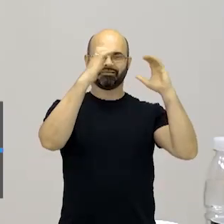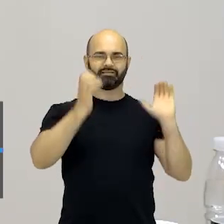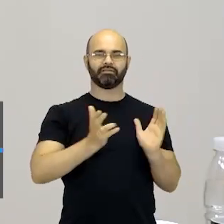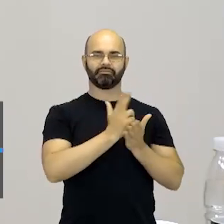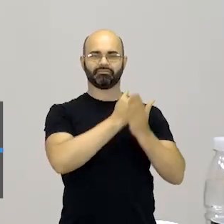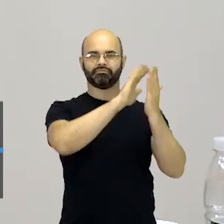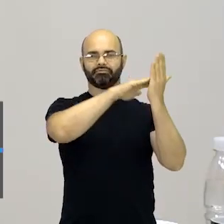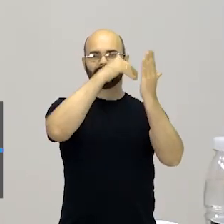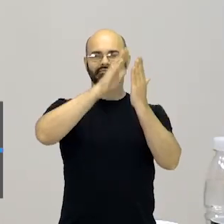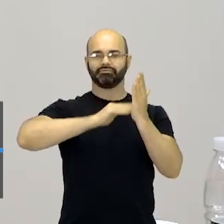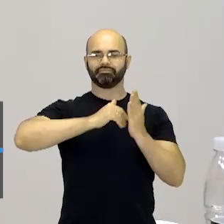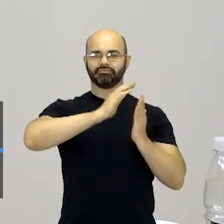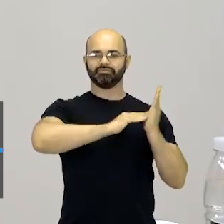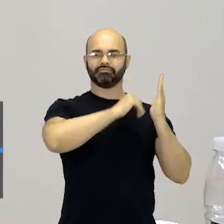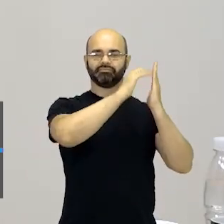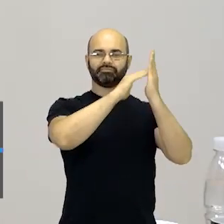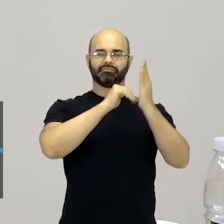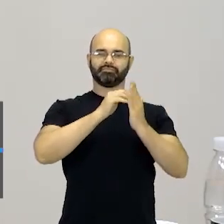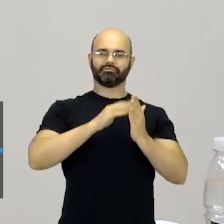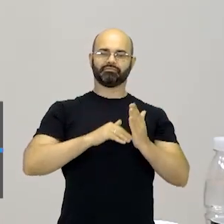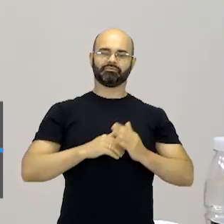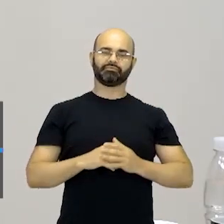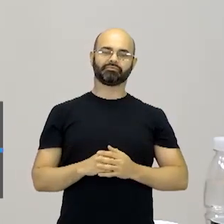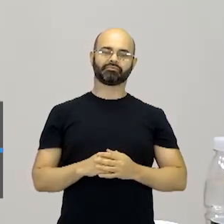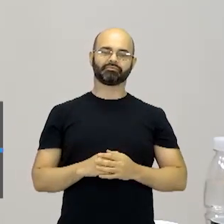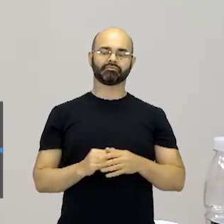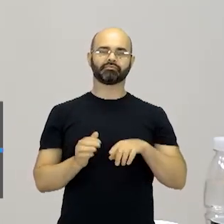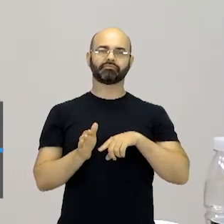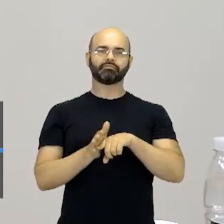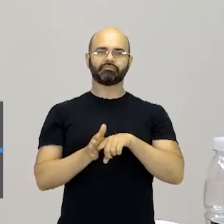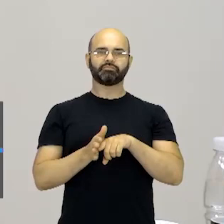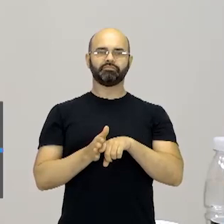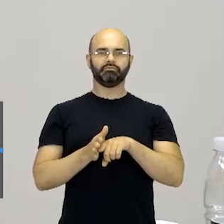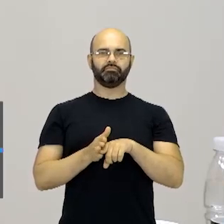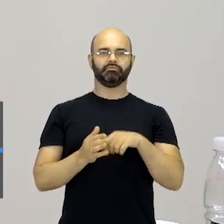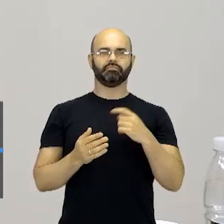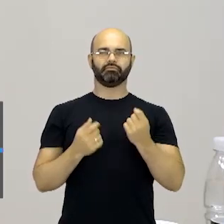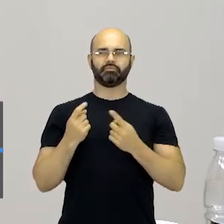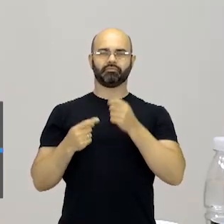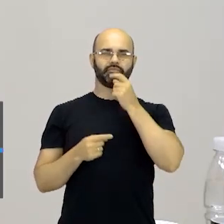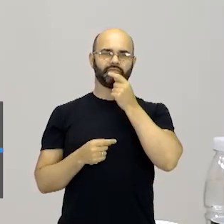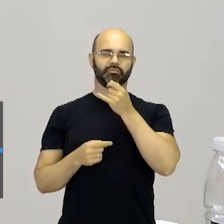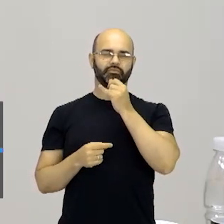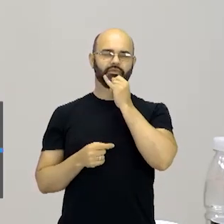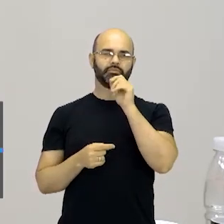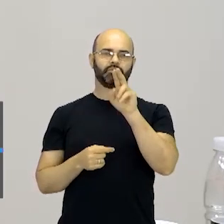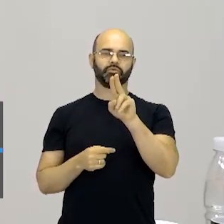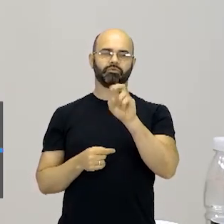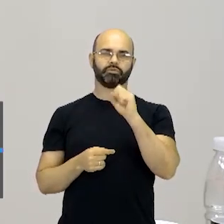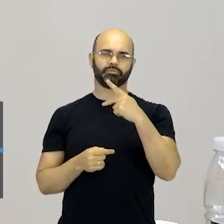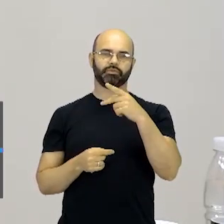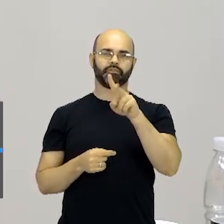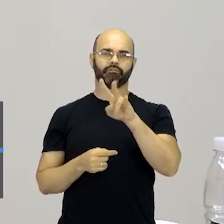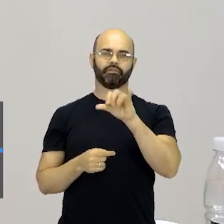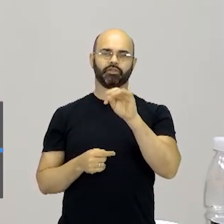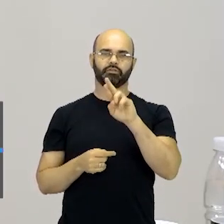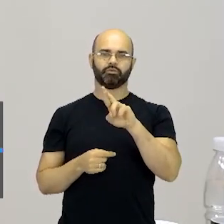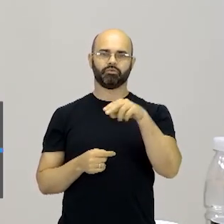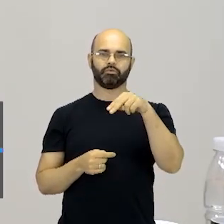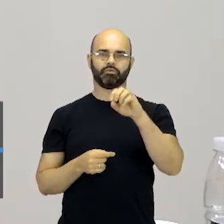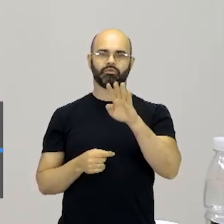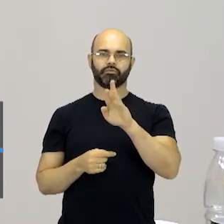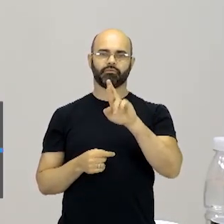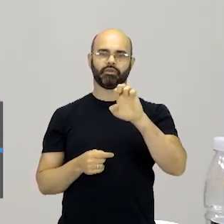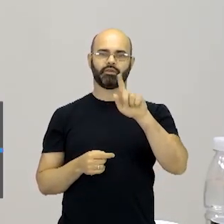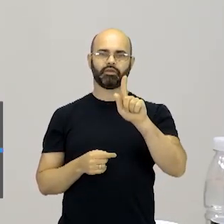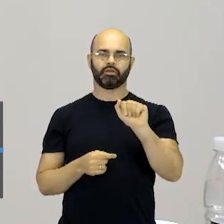E essas pinturas aí, alguns pesquisadores, até um da USP, no caso o Vitor Nóbrega, ele estava falando o seguinte, passou